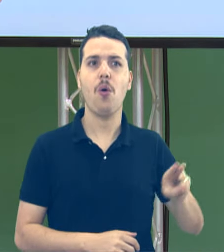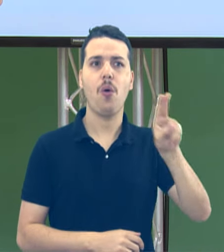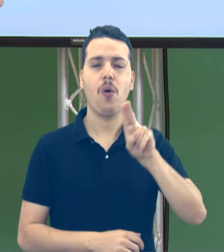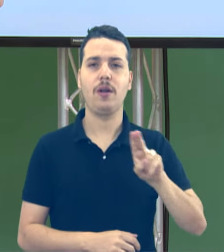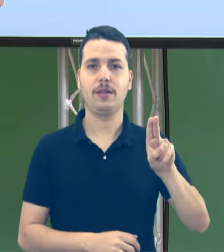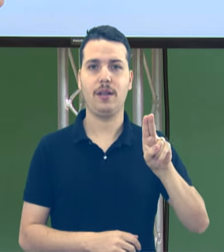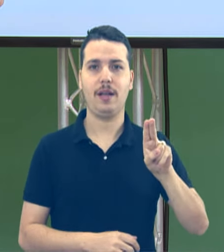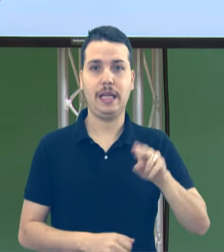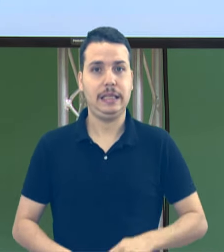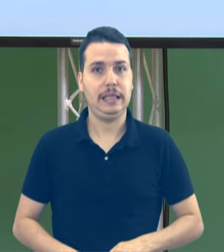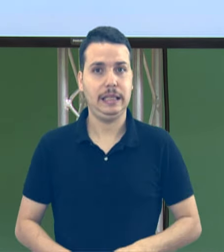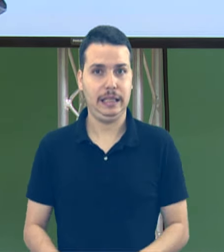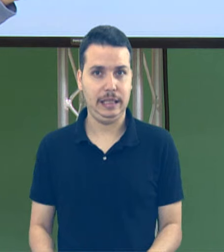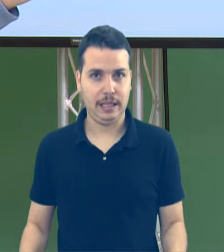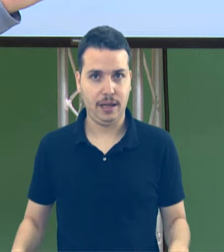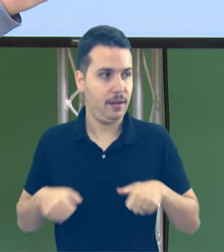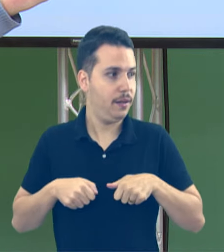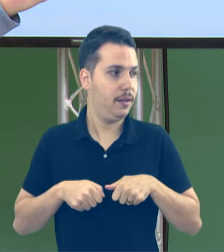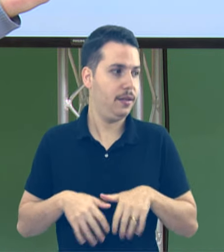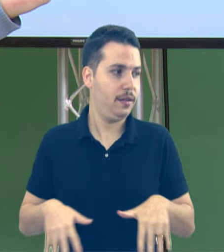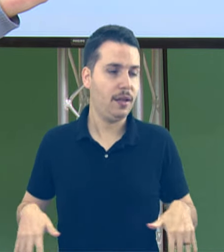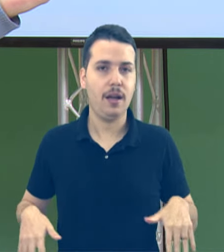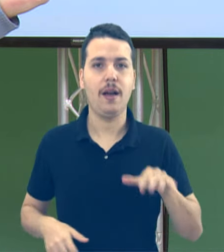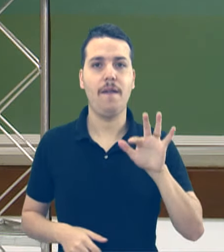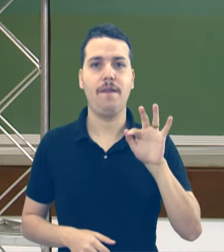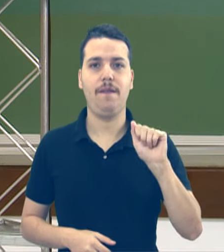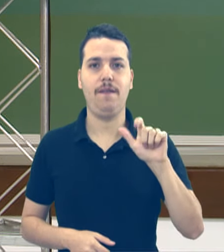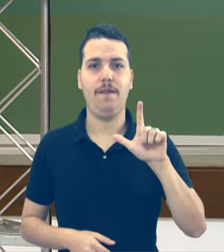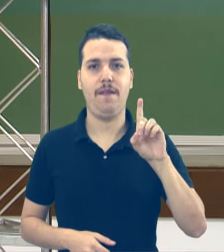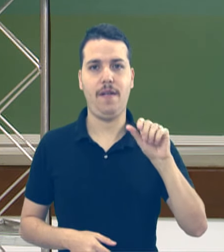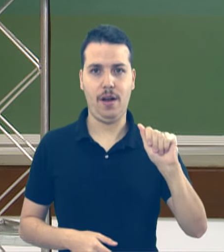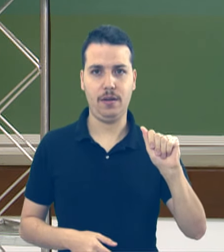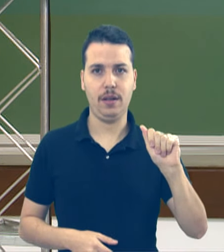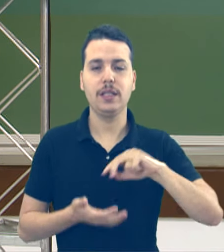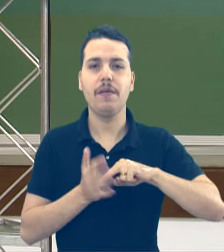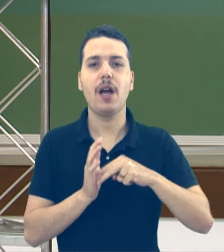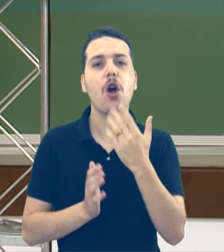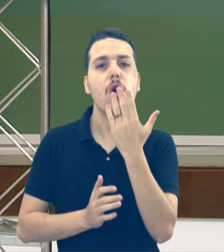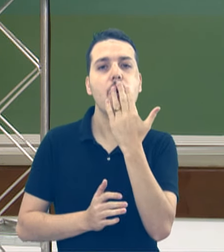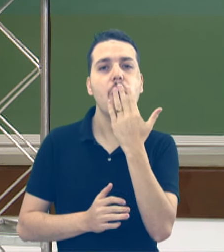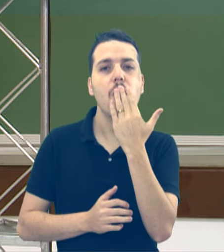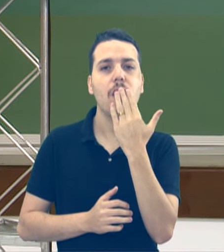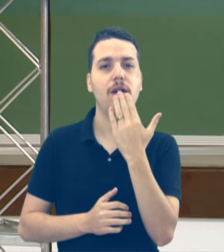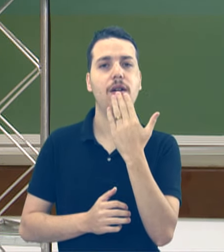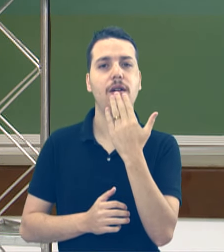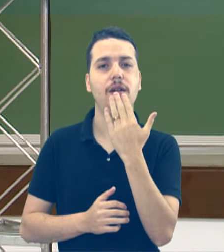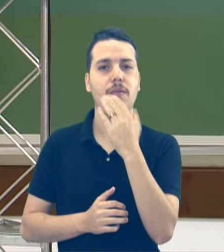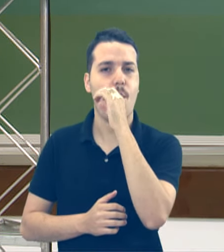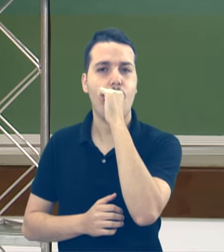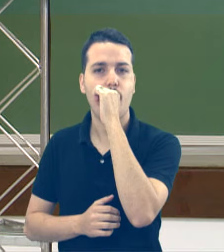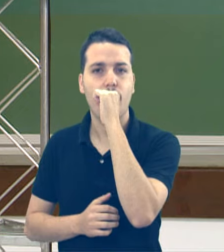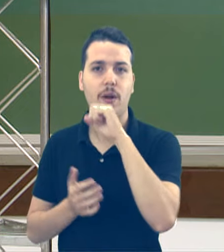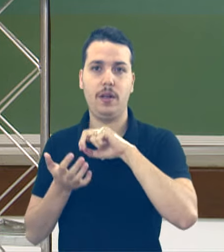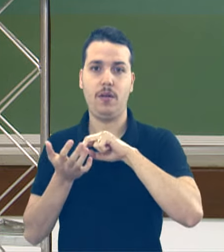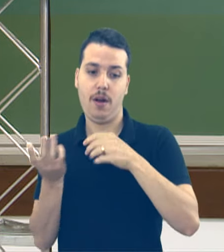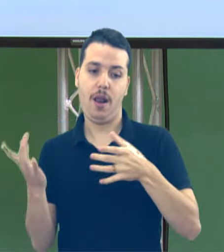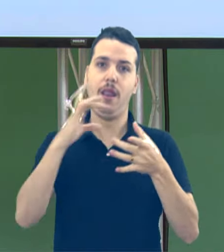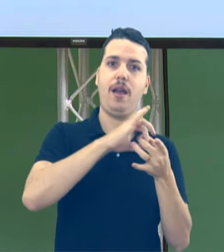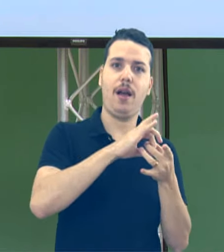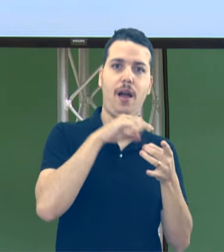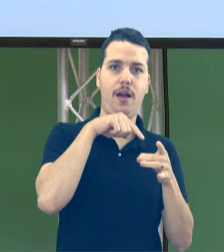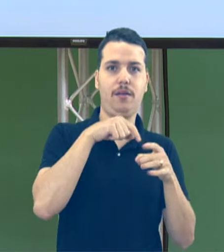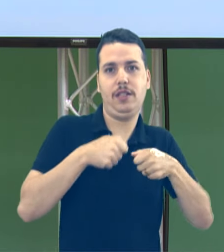uma saia. Saia cor laranja, ou seja, a laranja faz referência à saia.